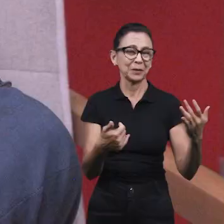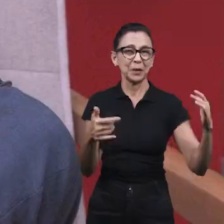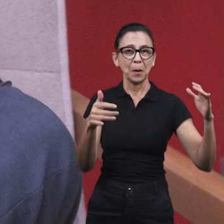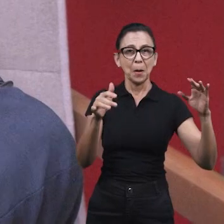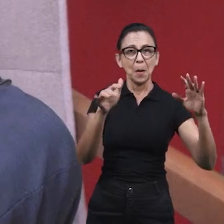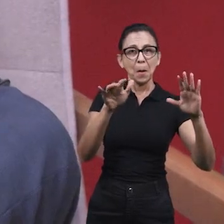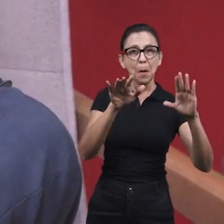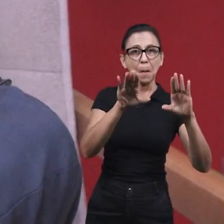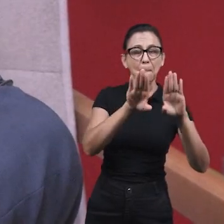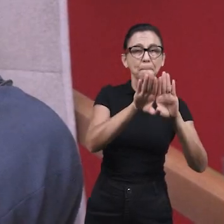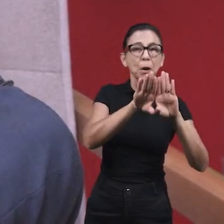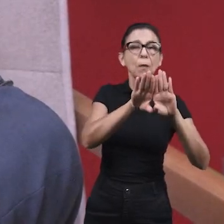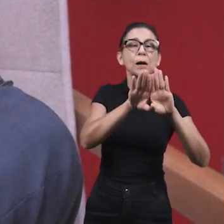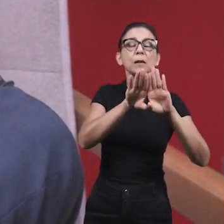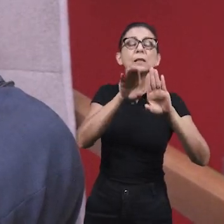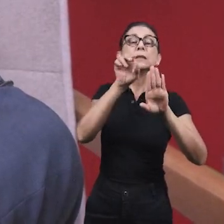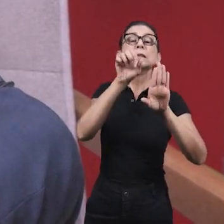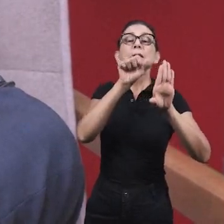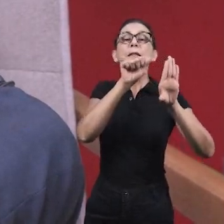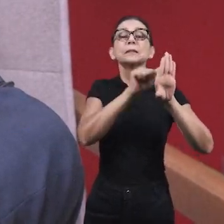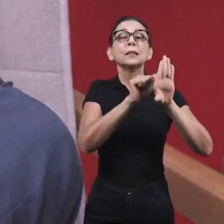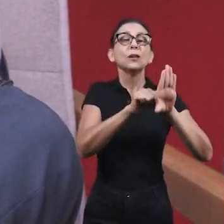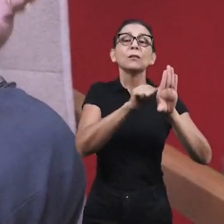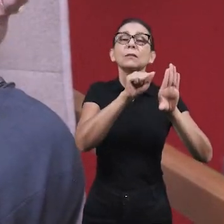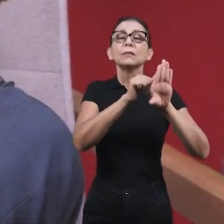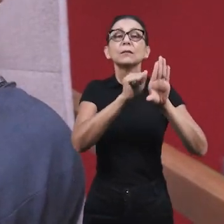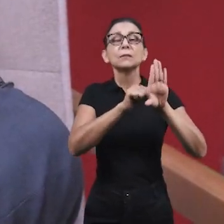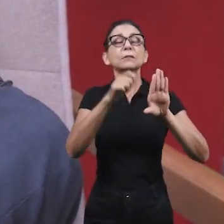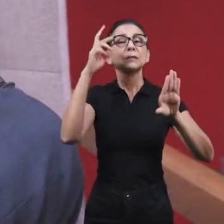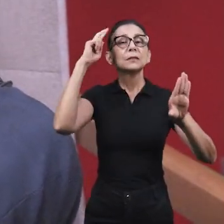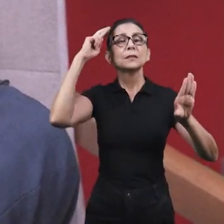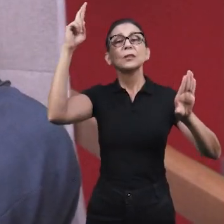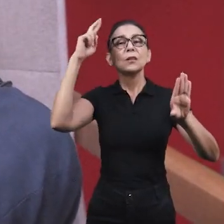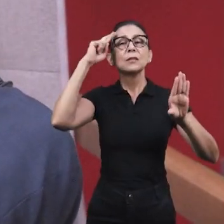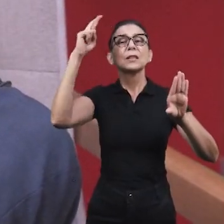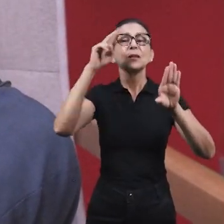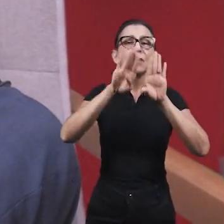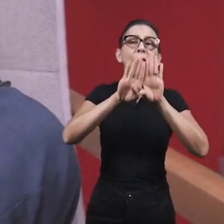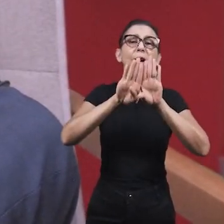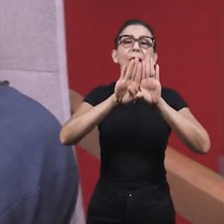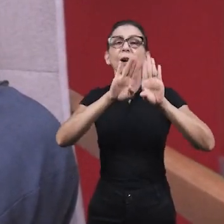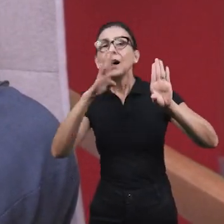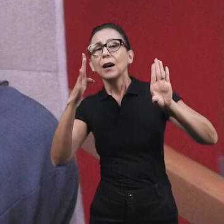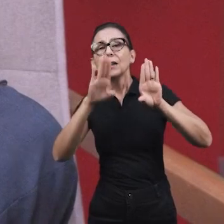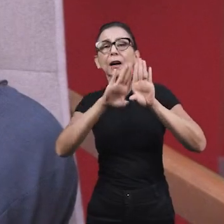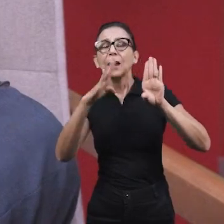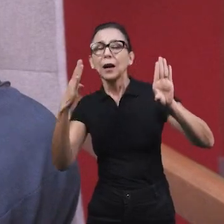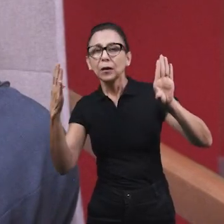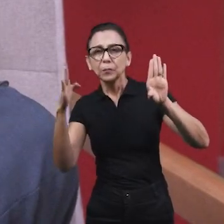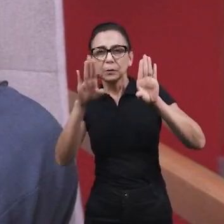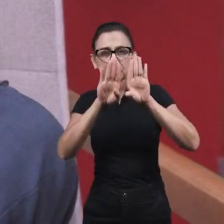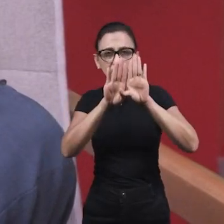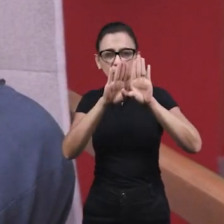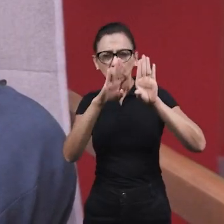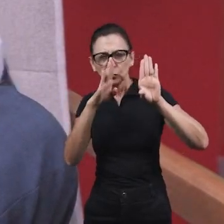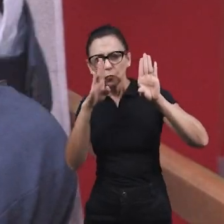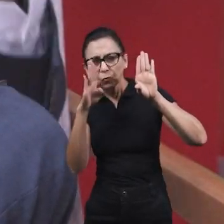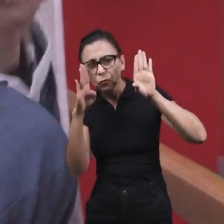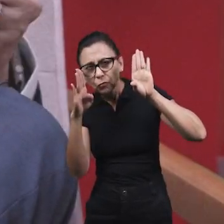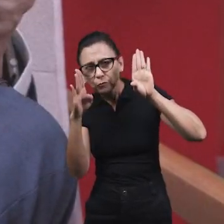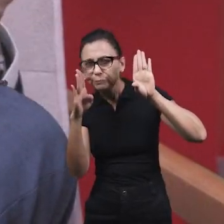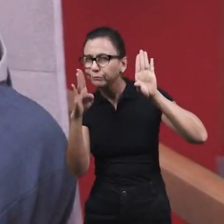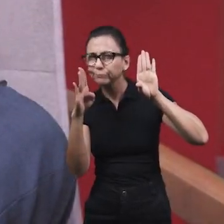deixar para depois, não somente a decisão de aceitar Jesus, mas de permanecer no